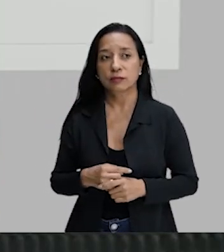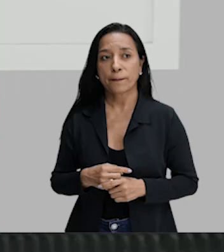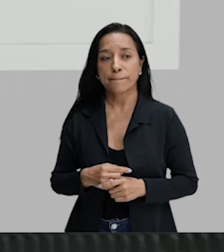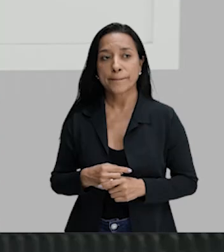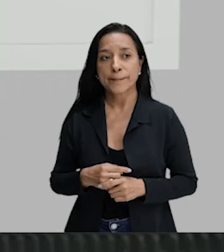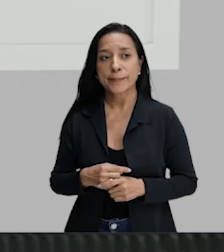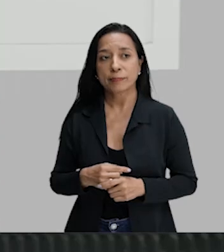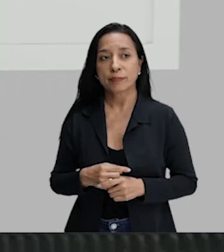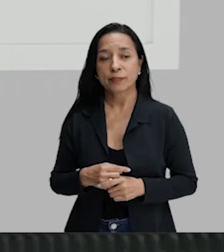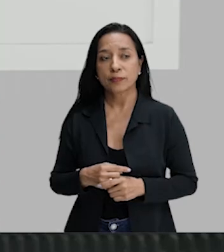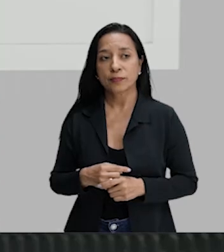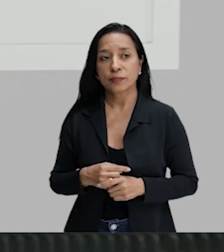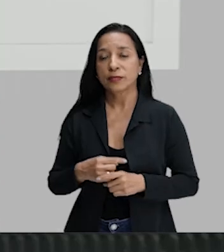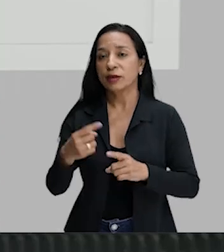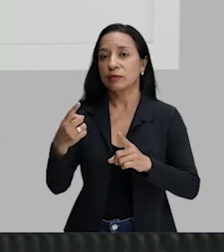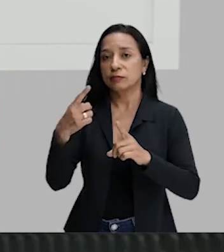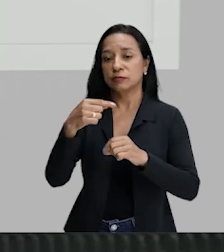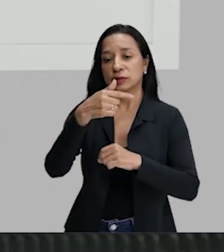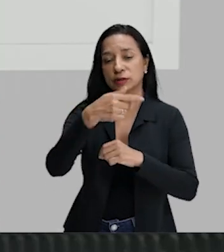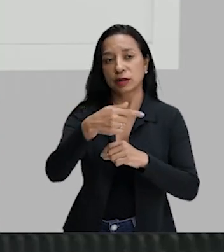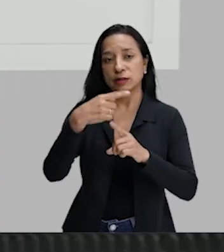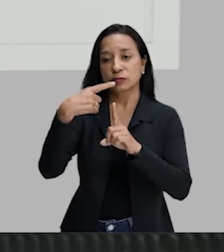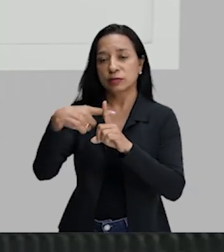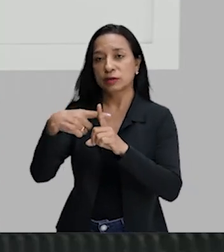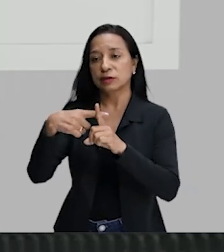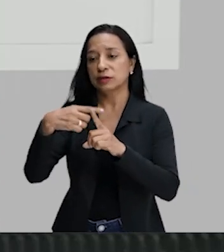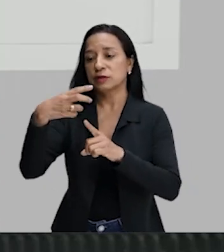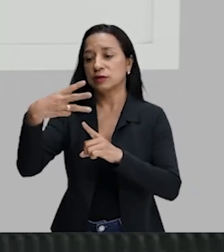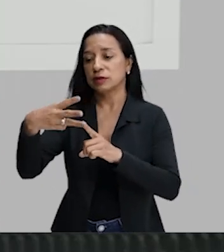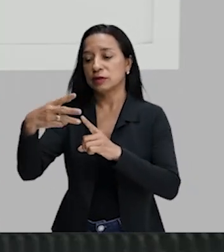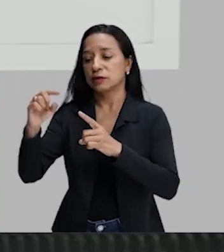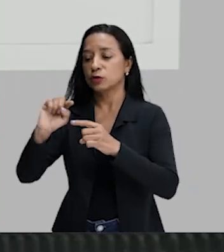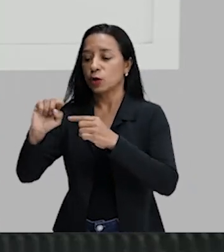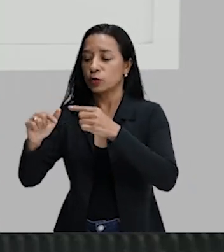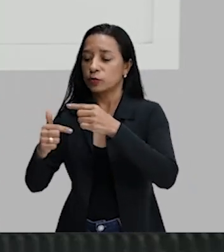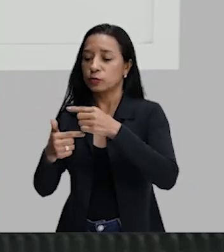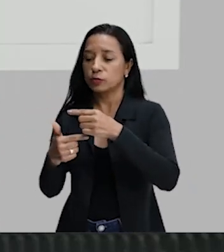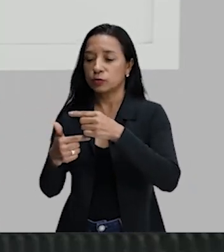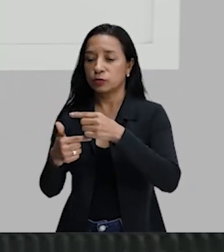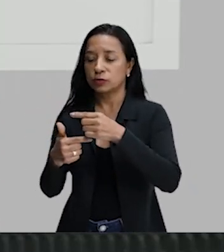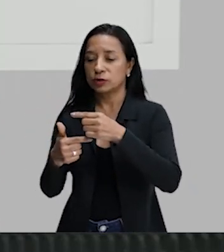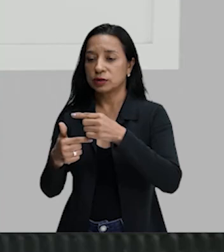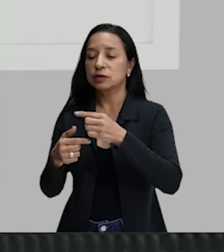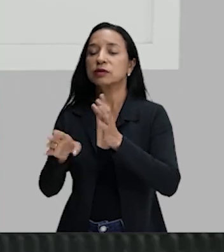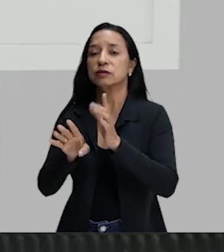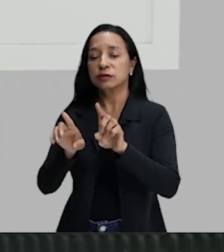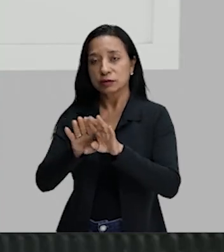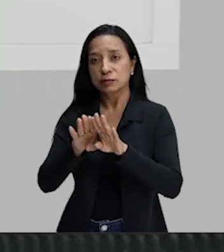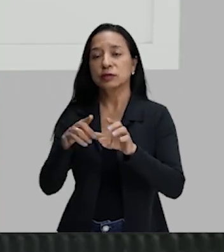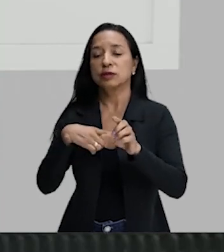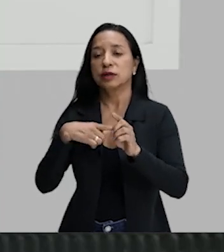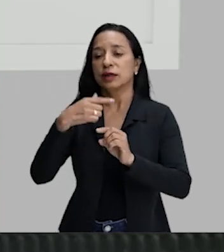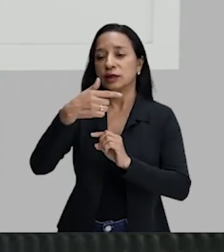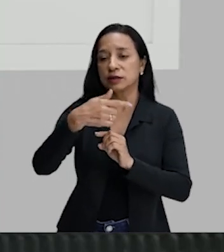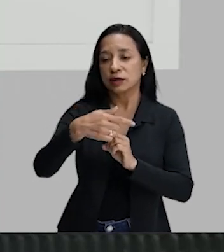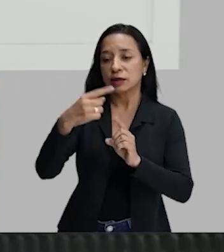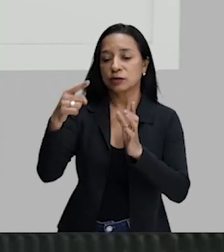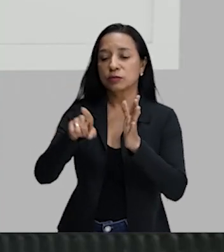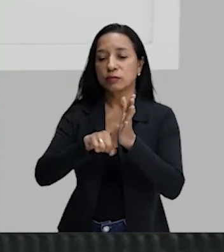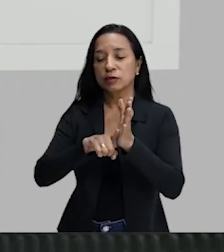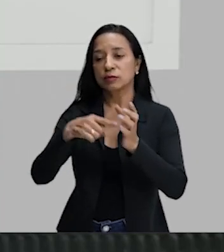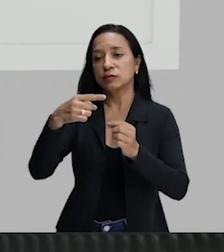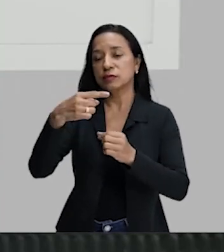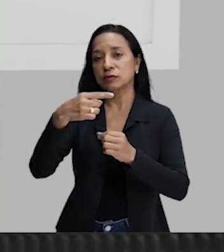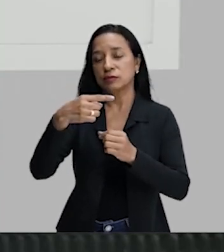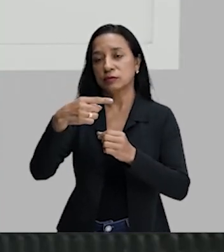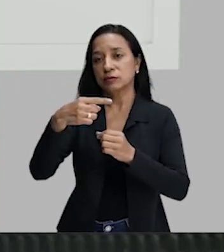7 menos 3 dividido por 2. Certo? Bom, 7 mais 3 é